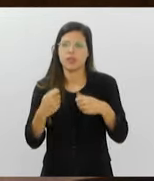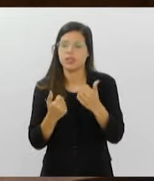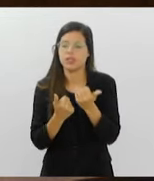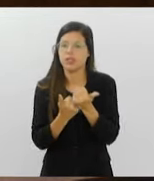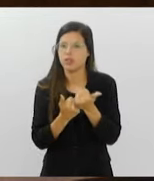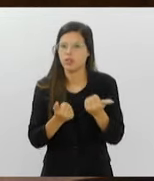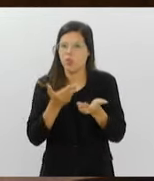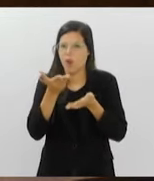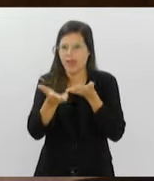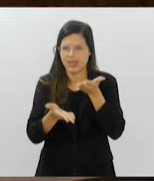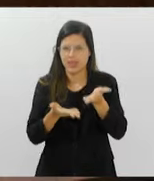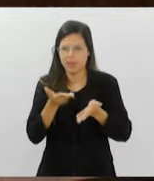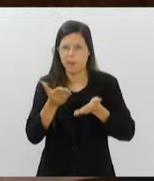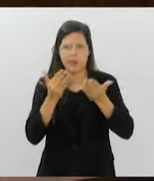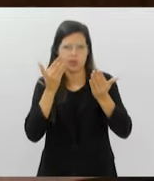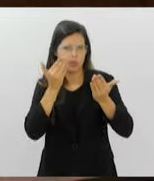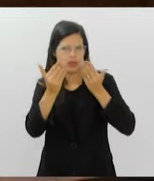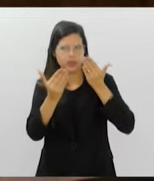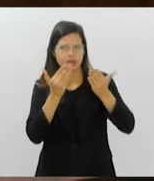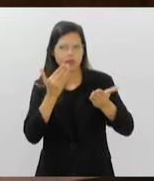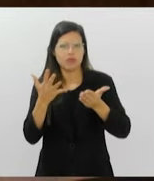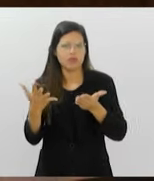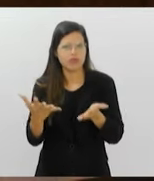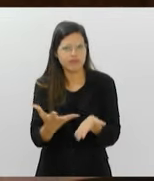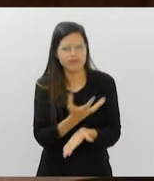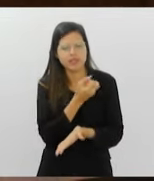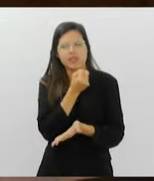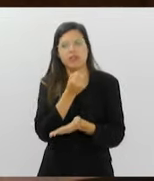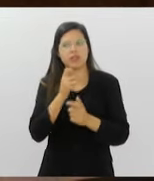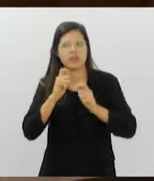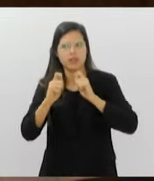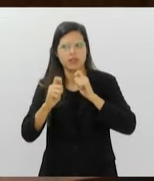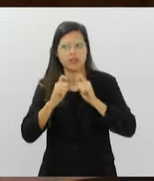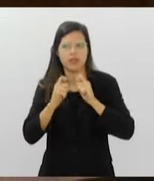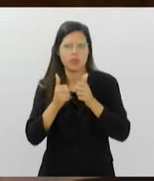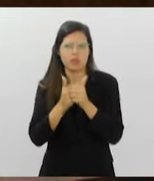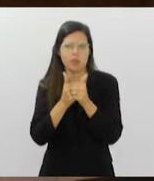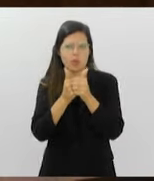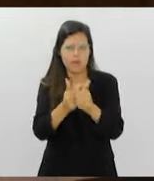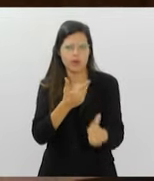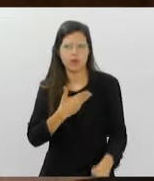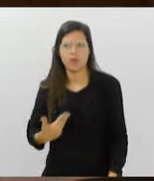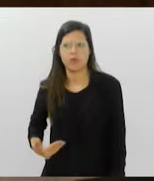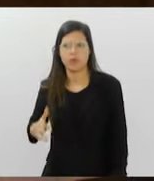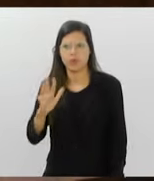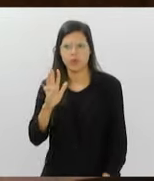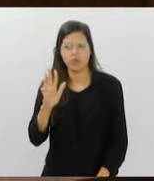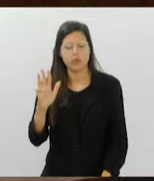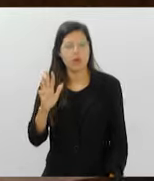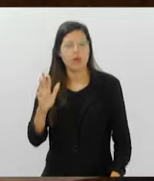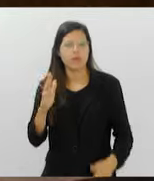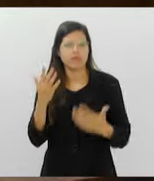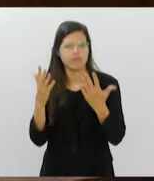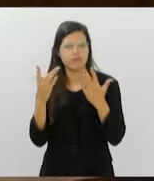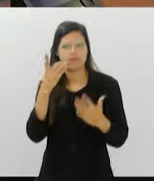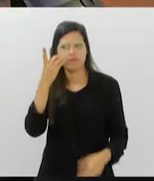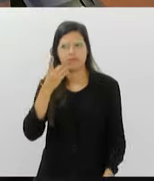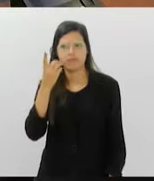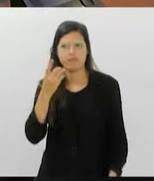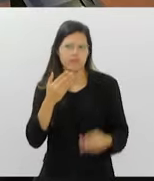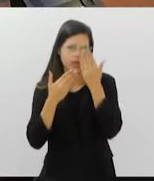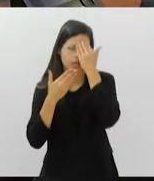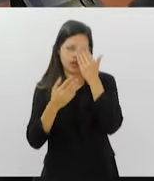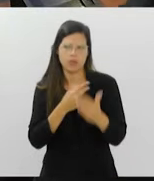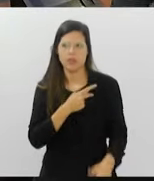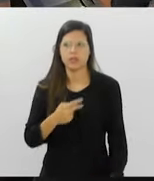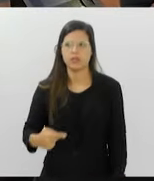vê nas entrevistas e nesses resgates que a gente está acompanhando no governo Lula. É isso, parabéns mais uma vez, deputada. Obrigada, presidente. Para discutir,